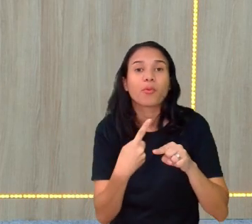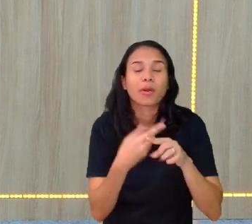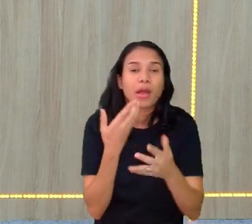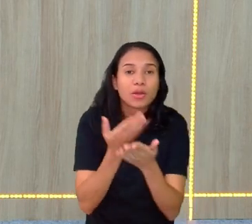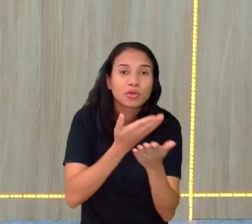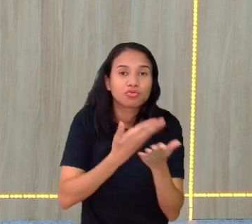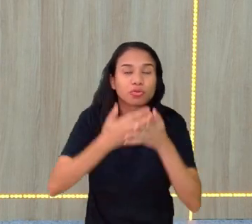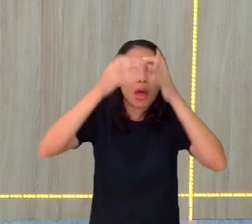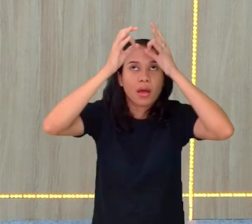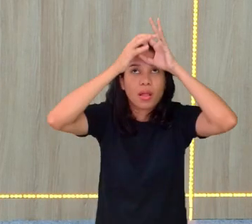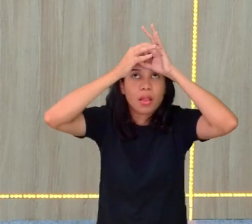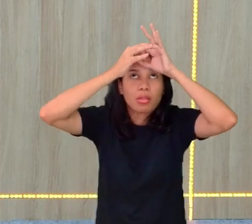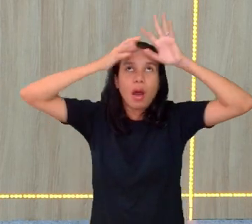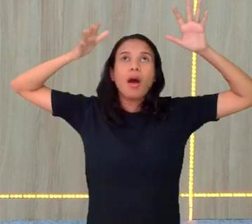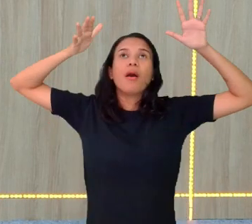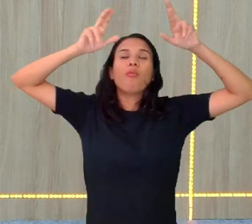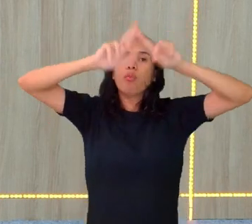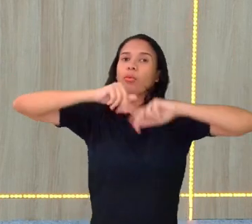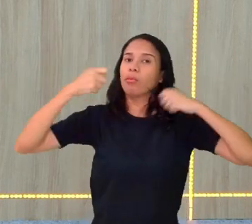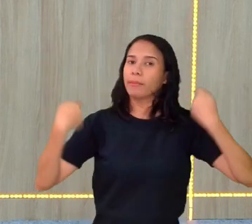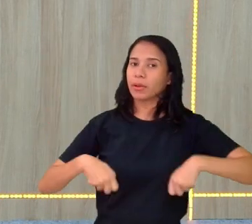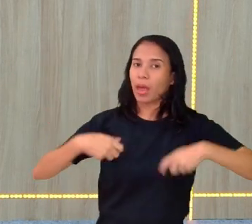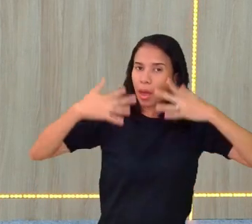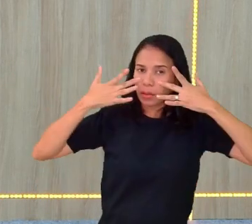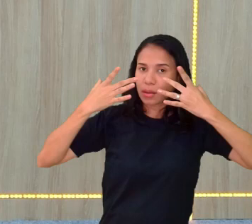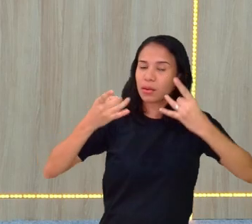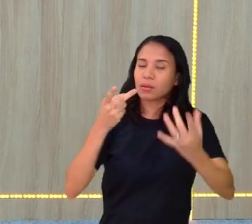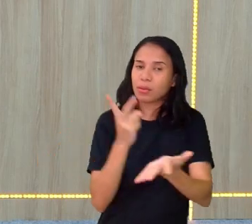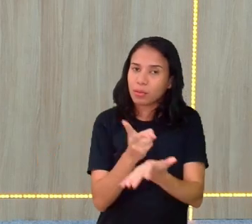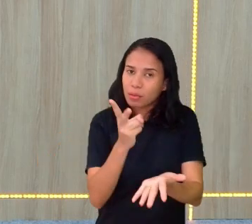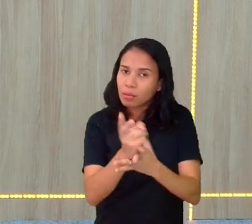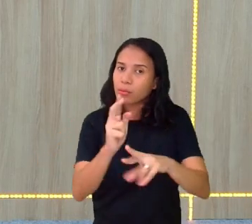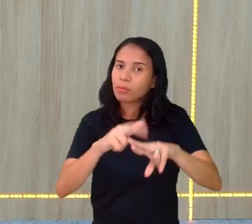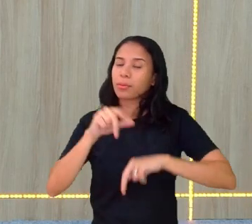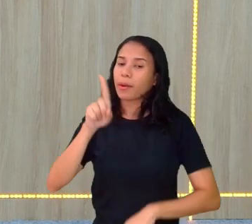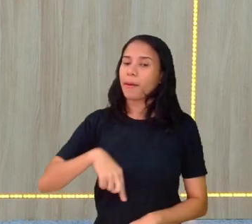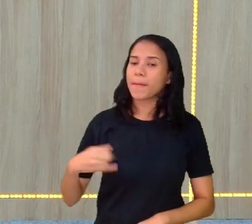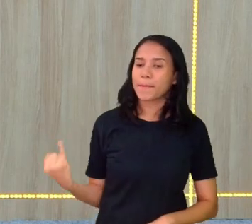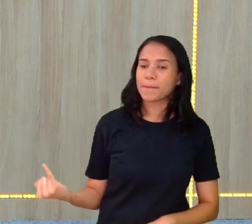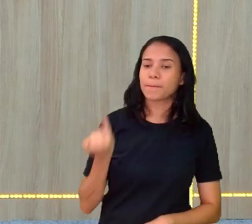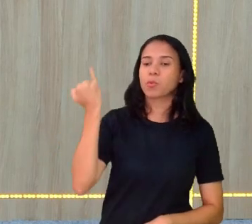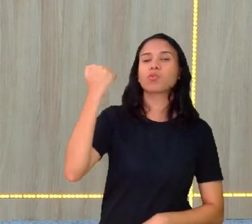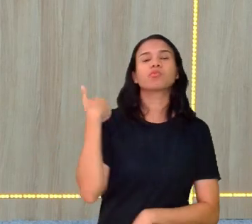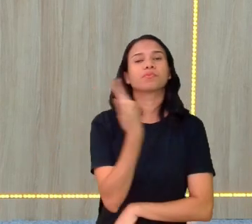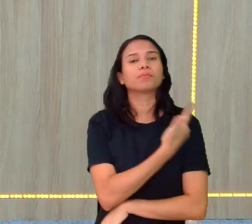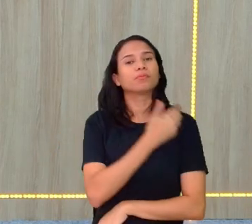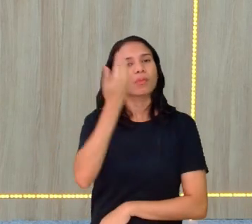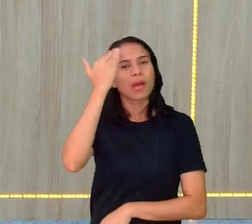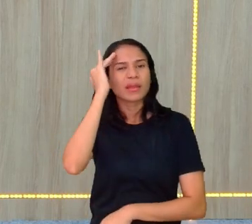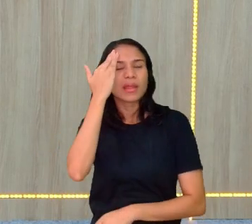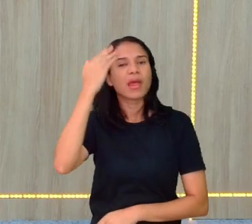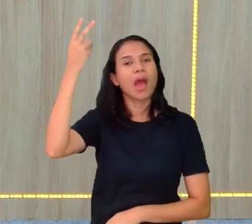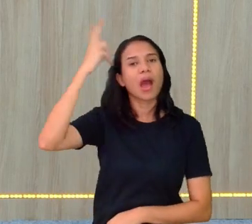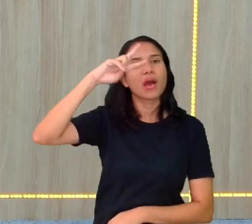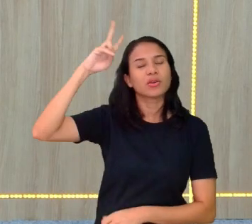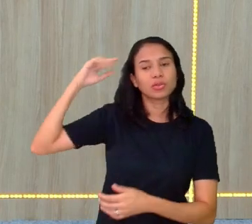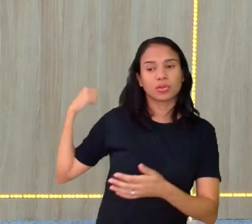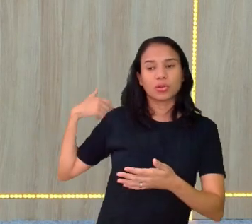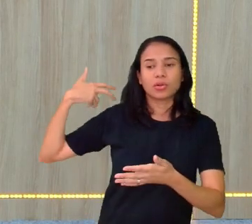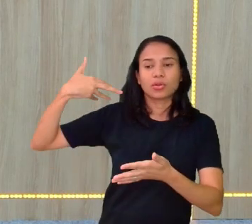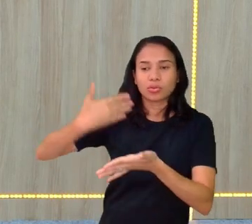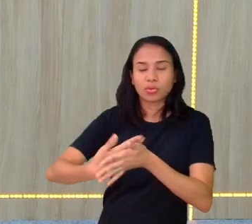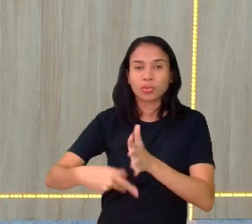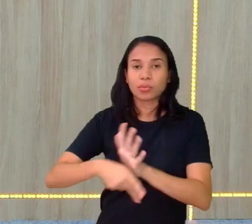Luciano? Então, por isso que é bom a gente ficar atento, né? Porque é muito importante a gente entender a nossa história, a história do